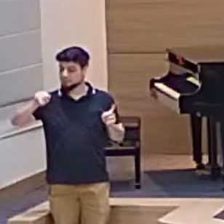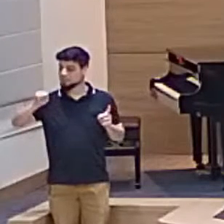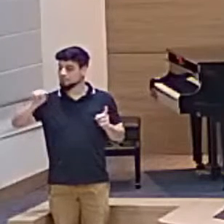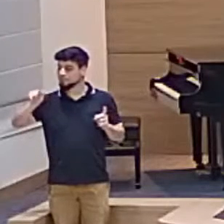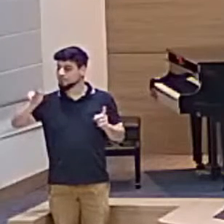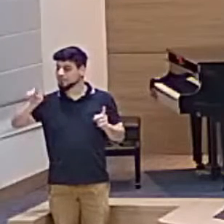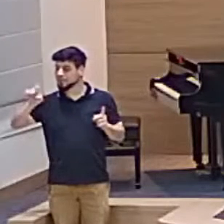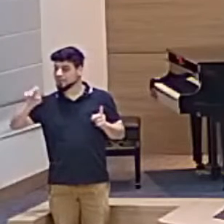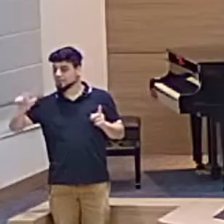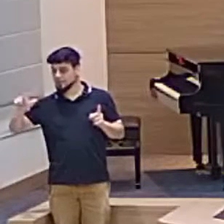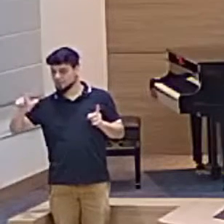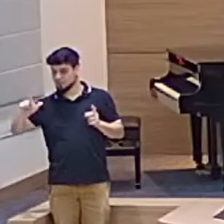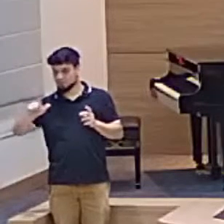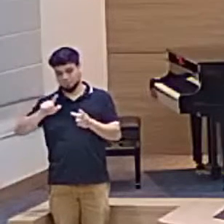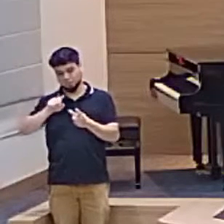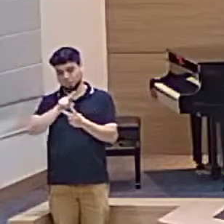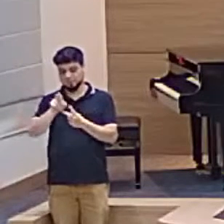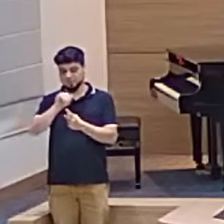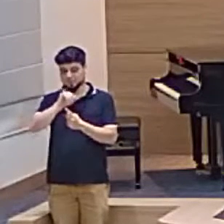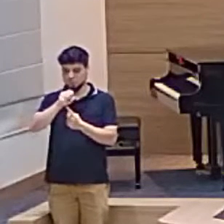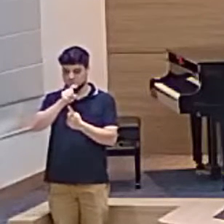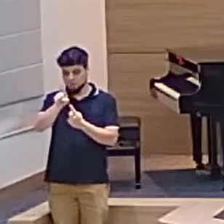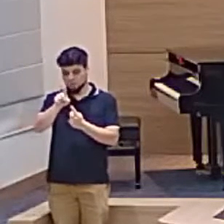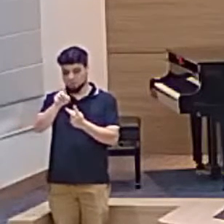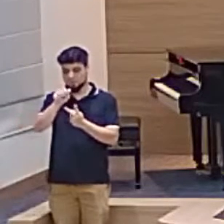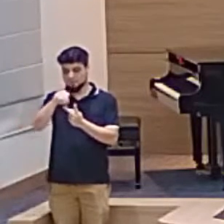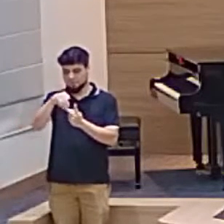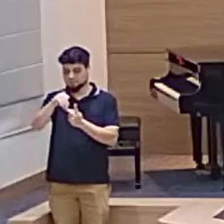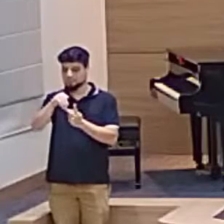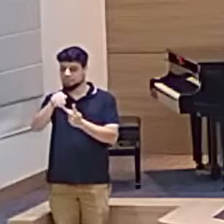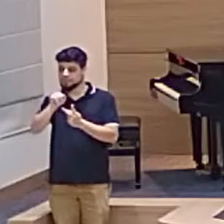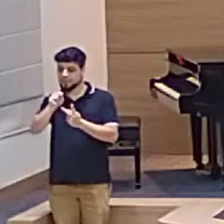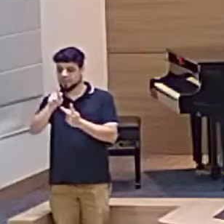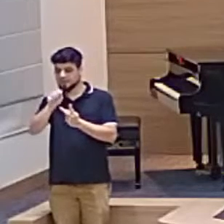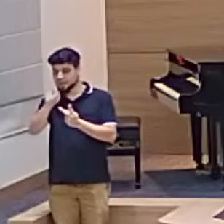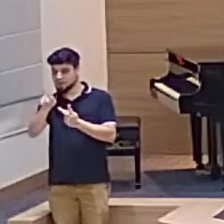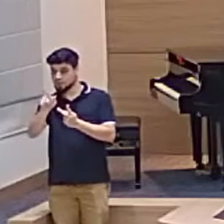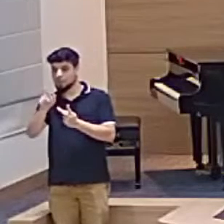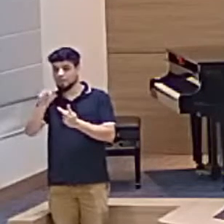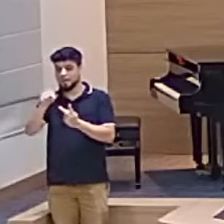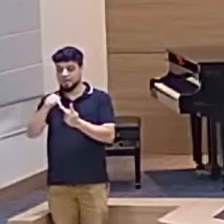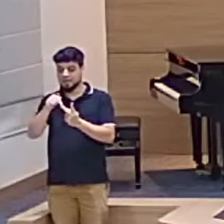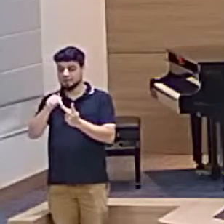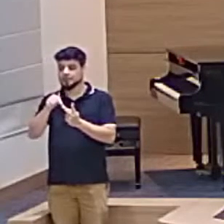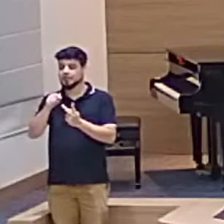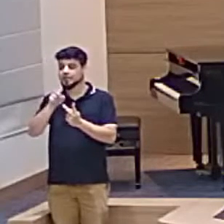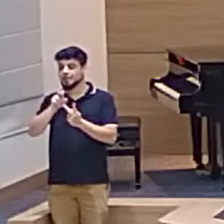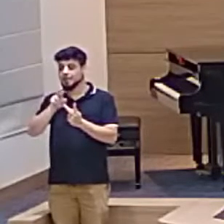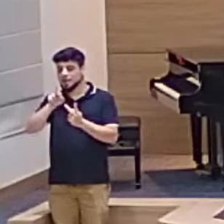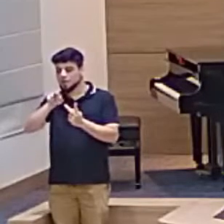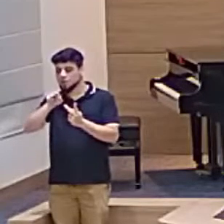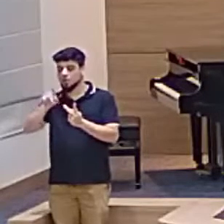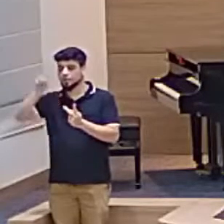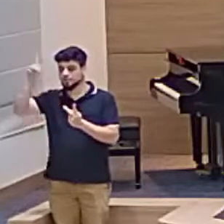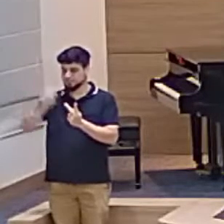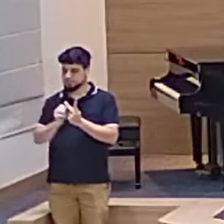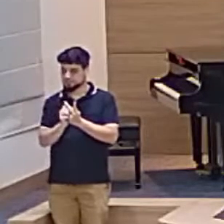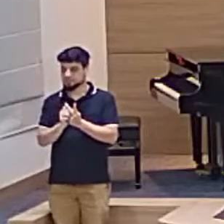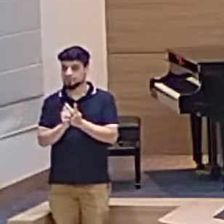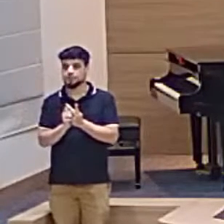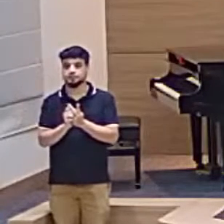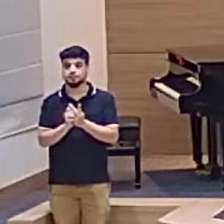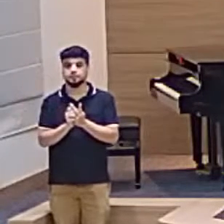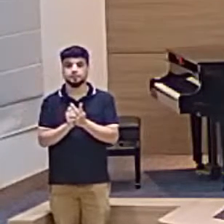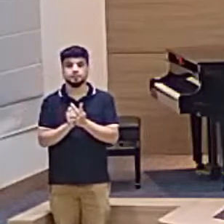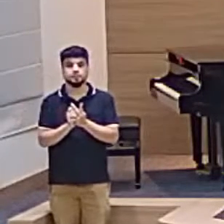né Eles escolheram muito bem o nome que Deus abençoe o nosso pequeno João Miguel para honra